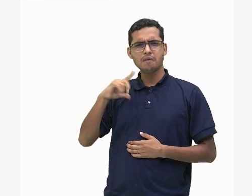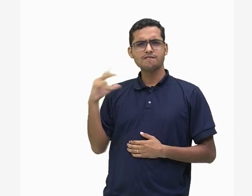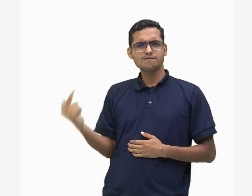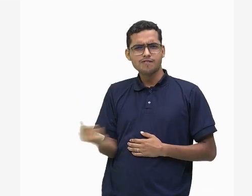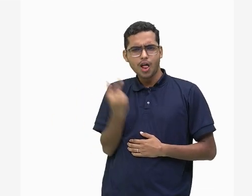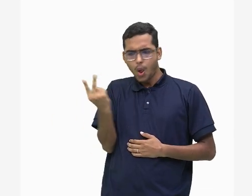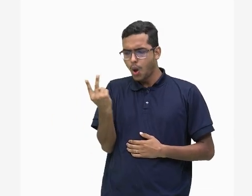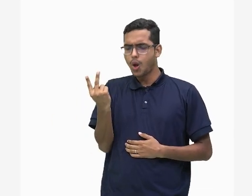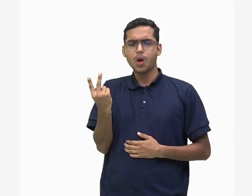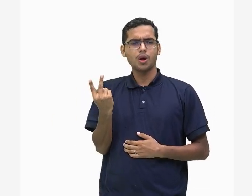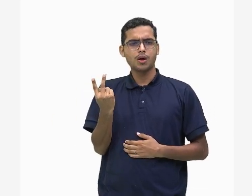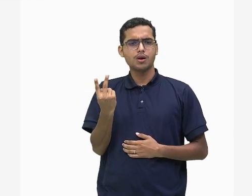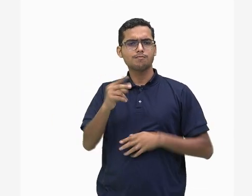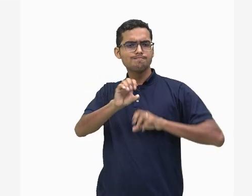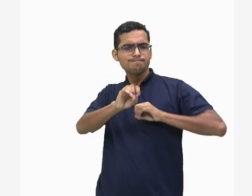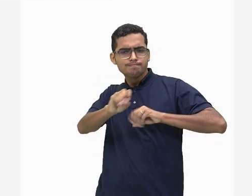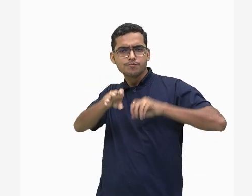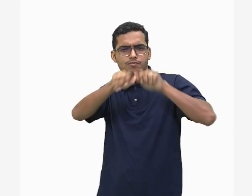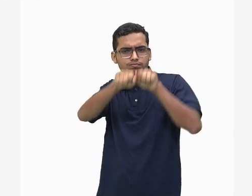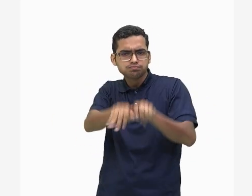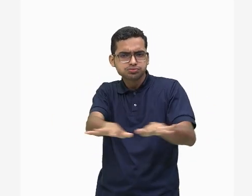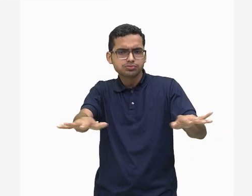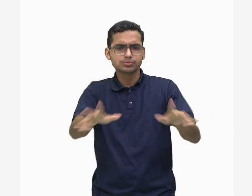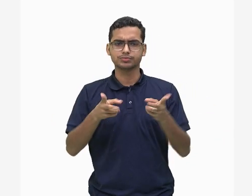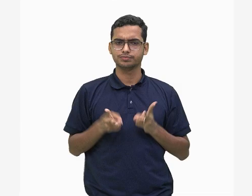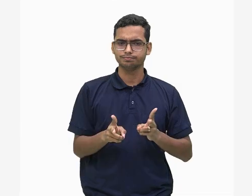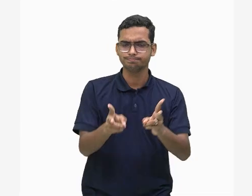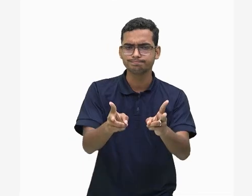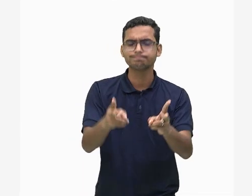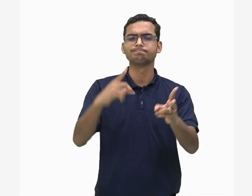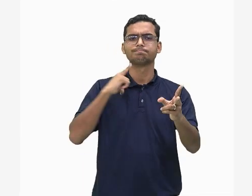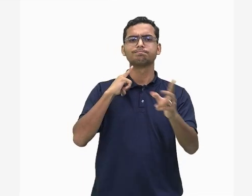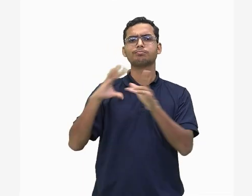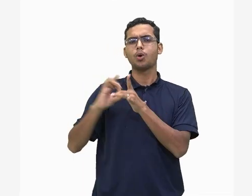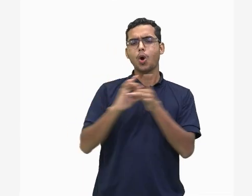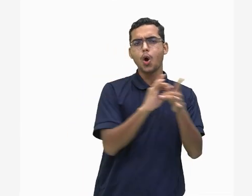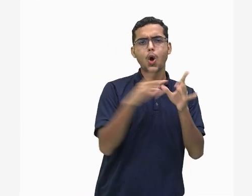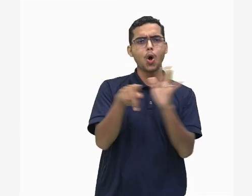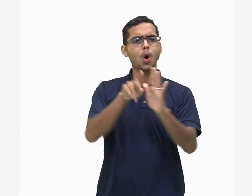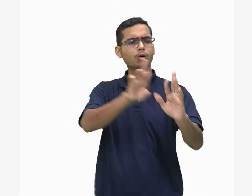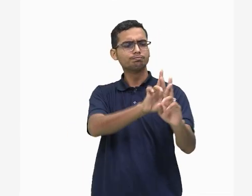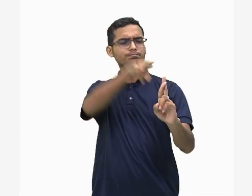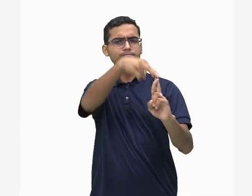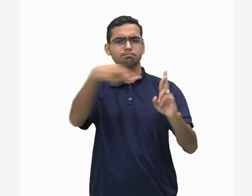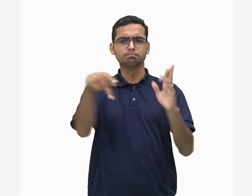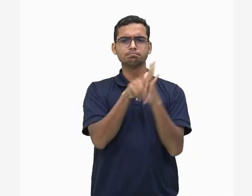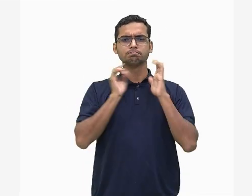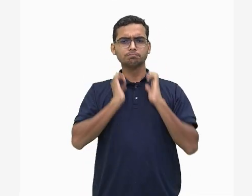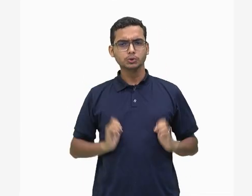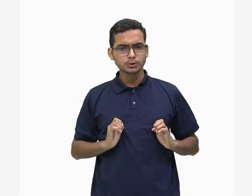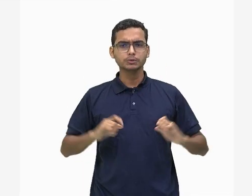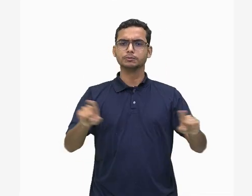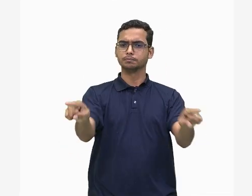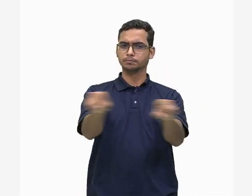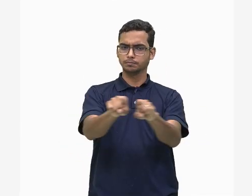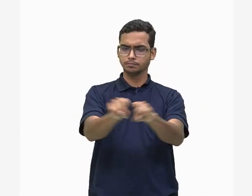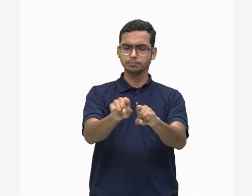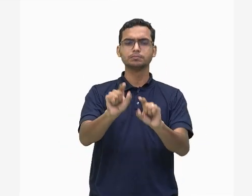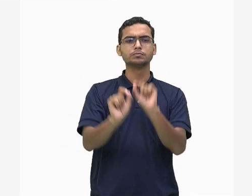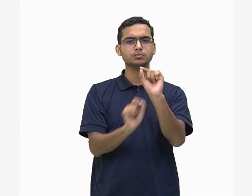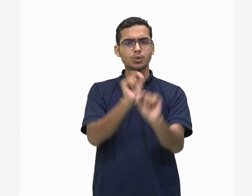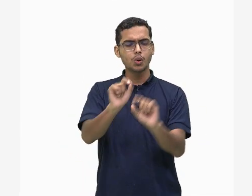dizer o seguinte, que essa dimensão principiológica, essa dimensão de referencial ético,